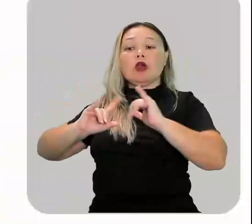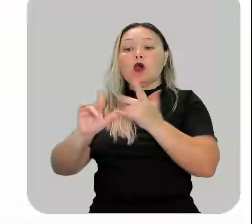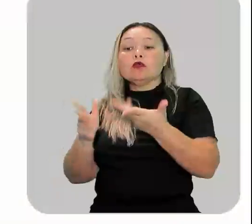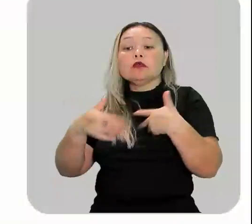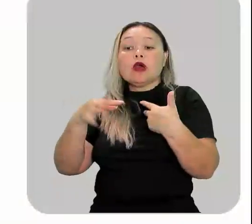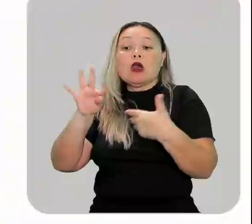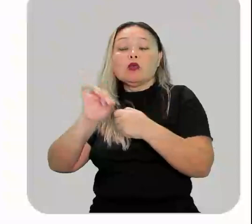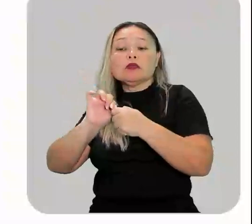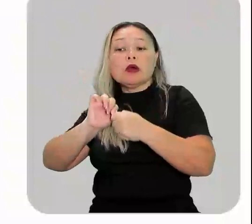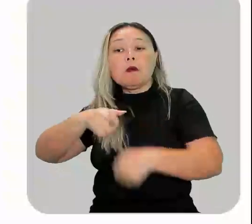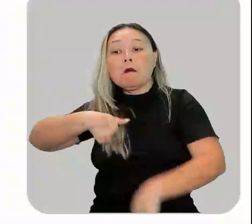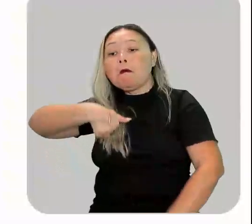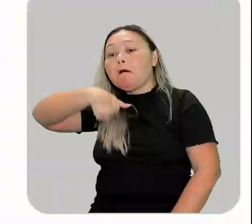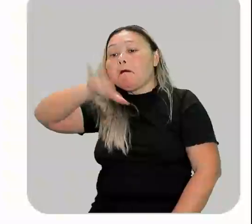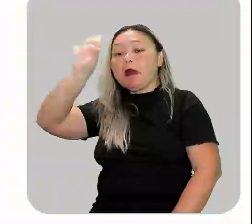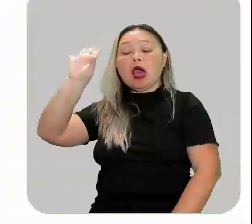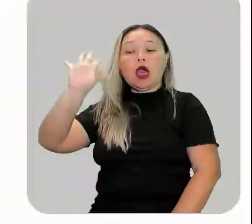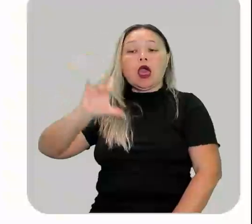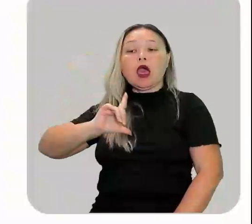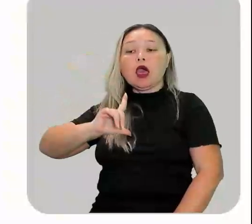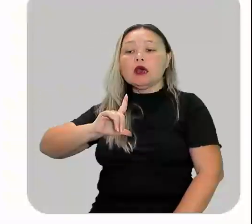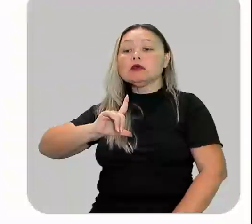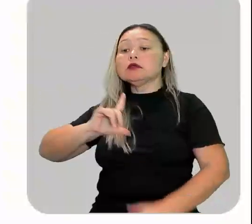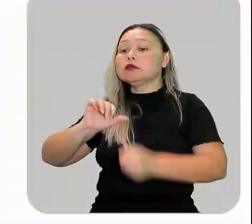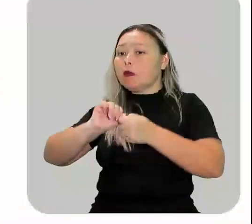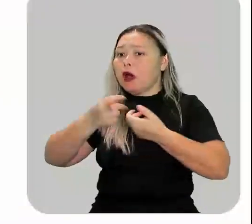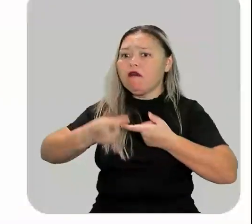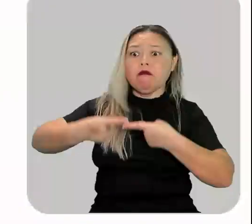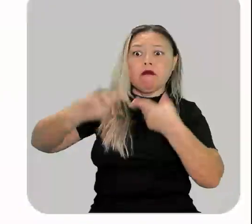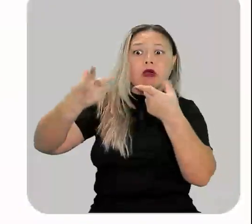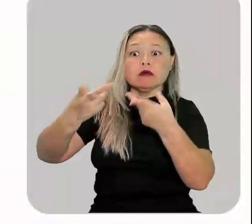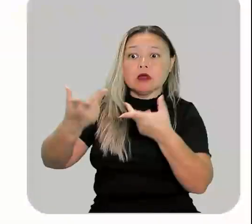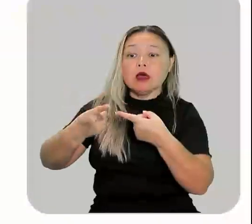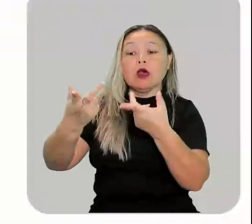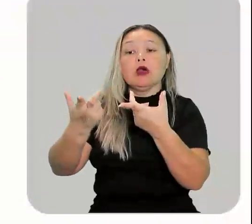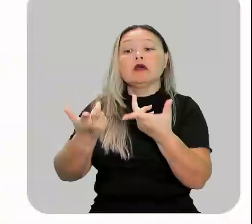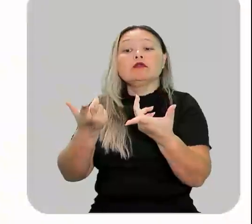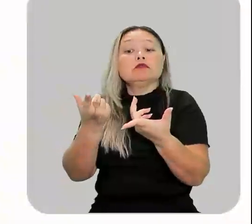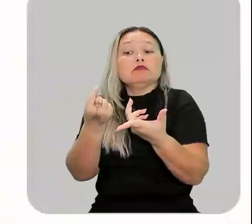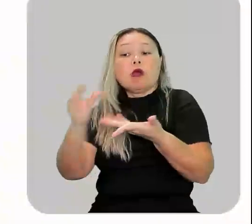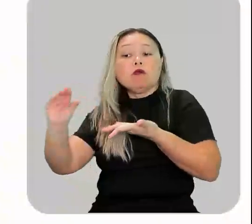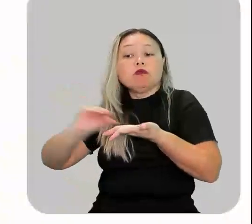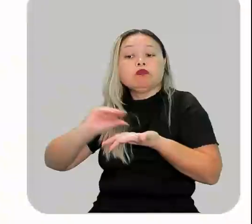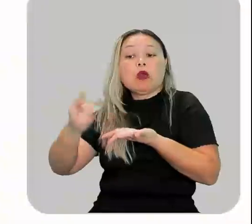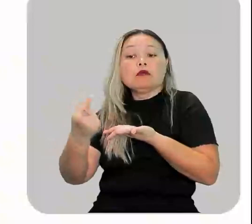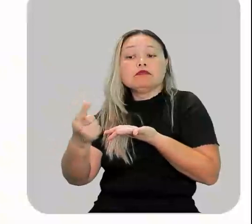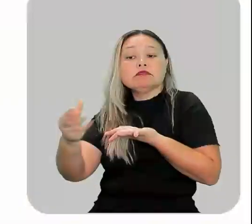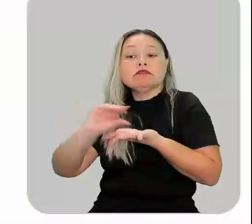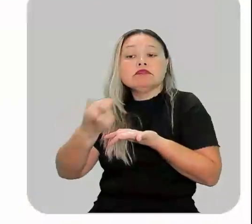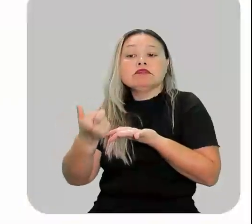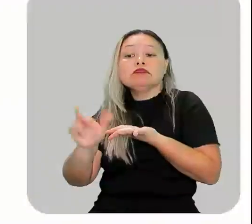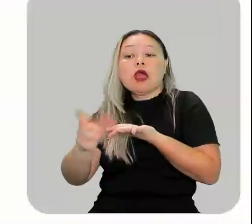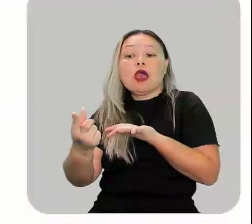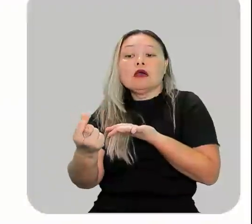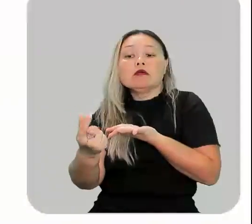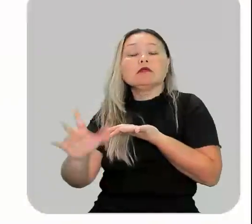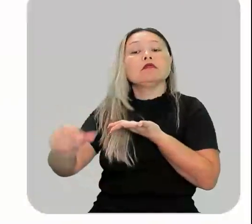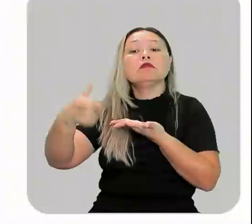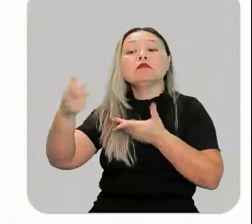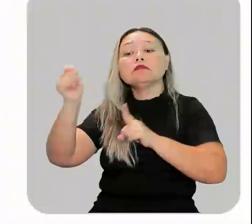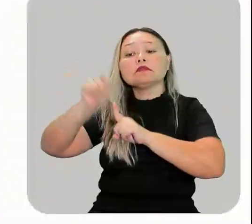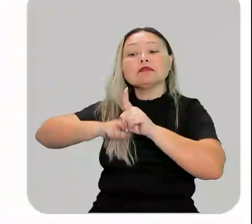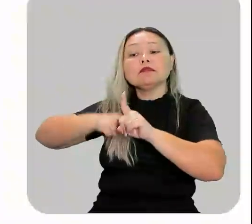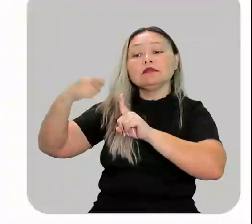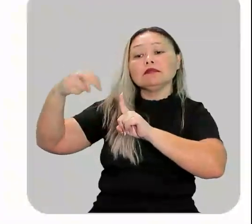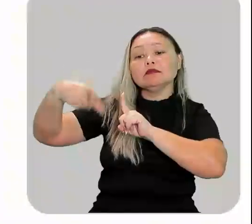do tipo que gerou maior arrecadação em espécie, em real, no mês